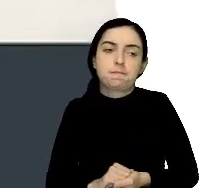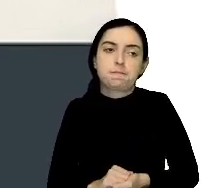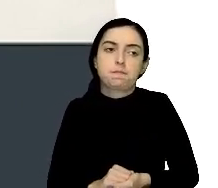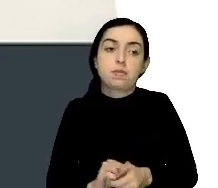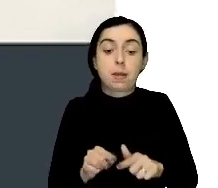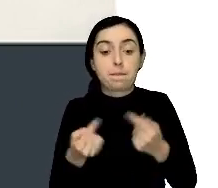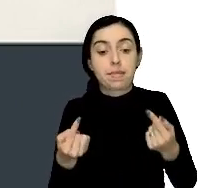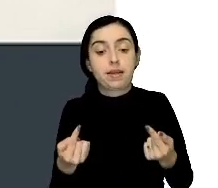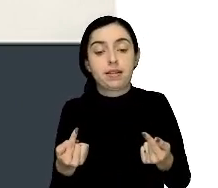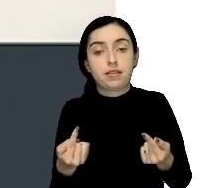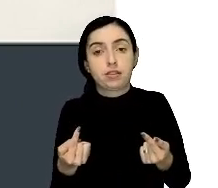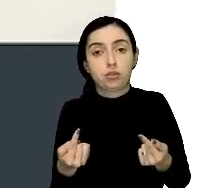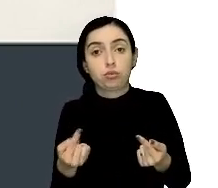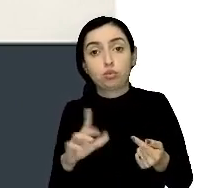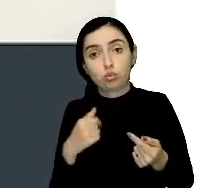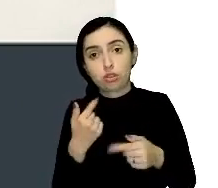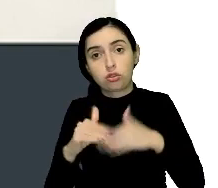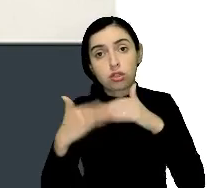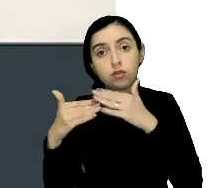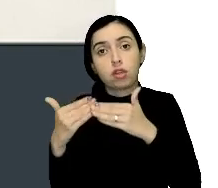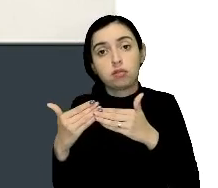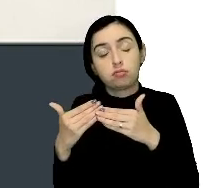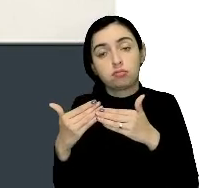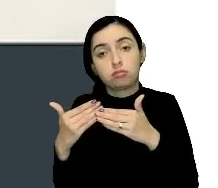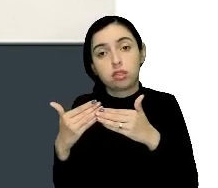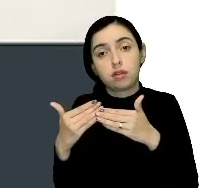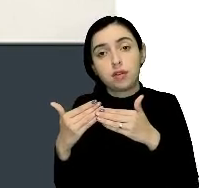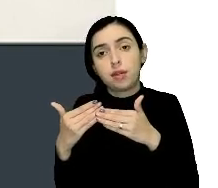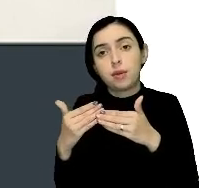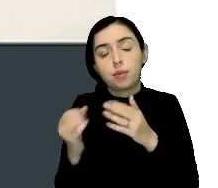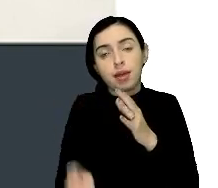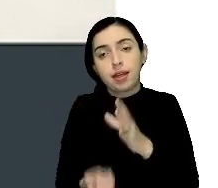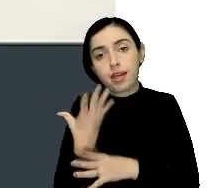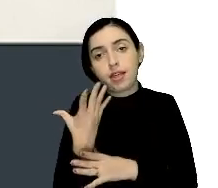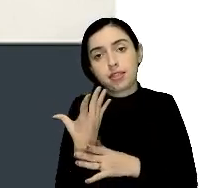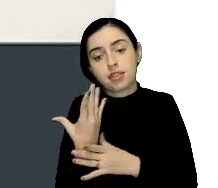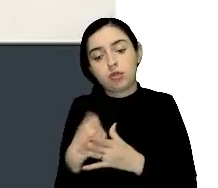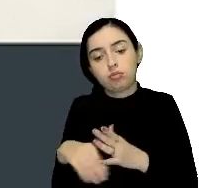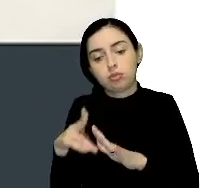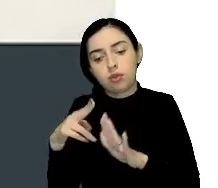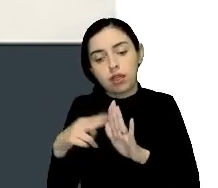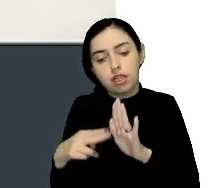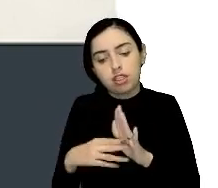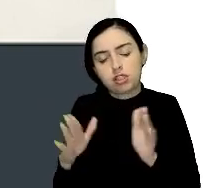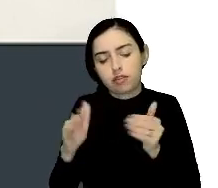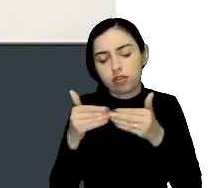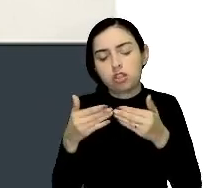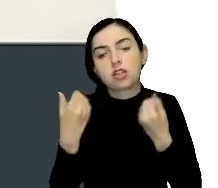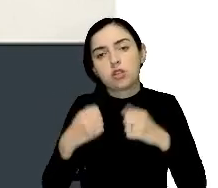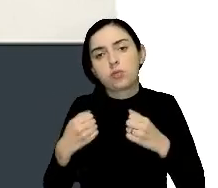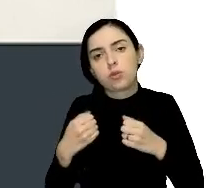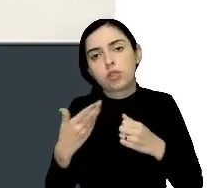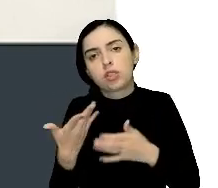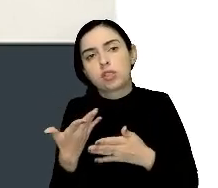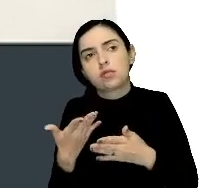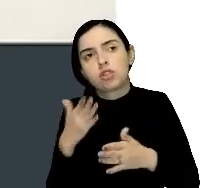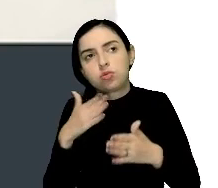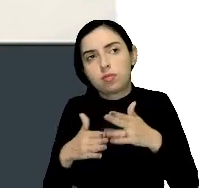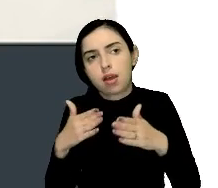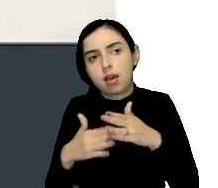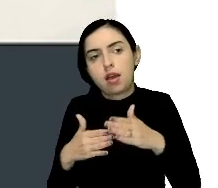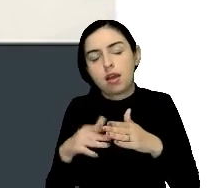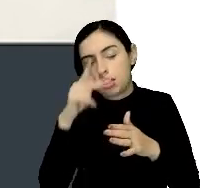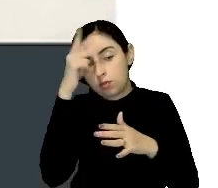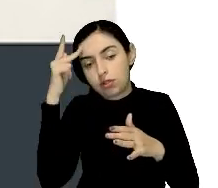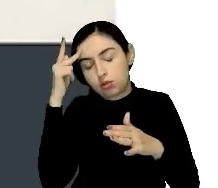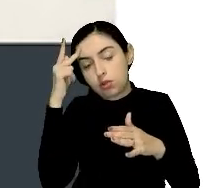Mas o que a gente caminhou aqui para a construção de uma lista fechada de possibilidades de barrar alguém na fronteira.